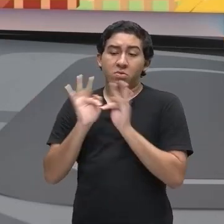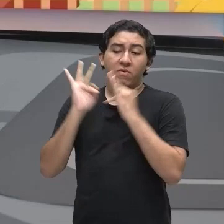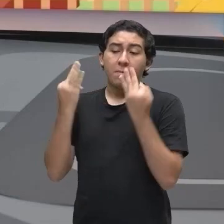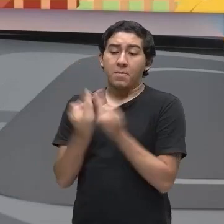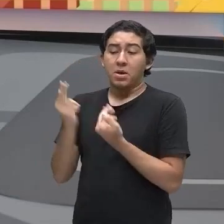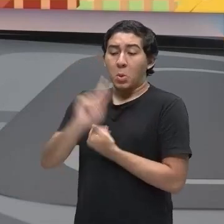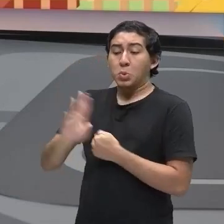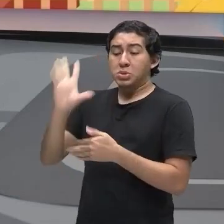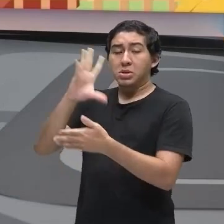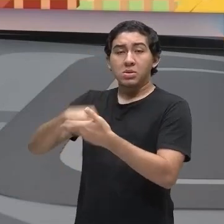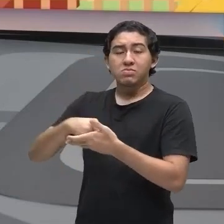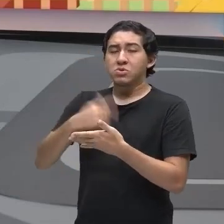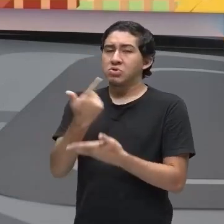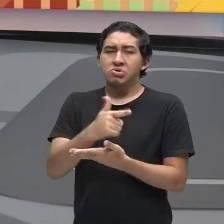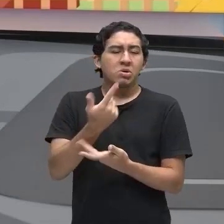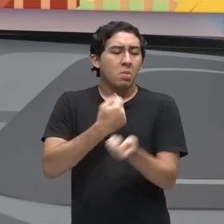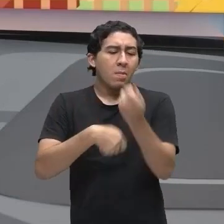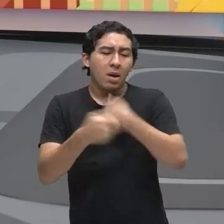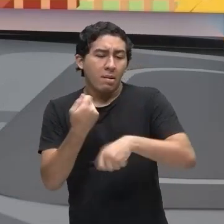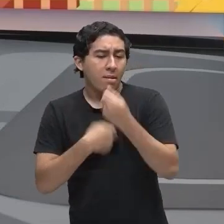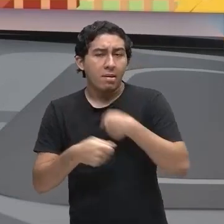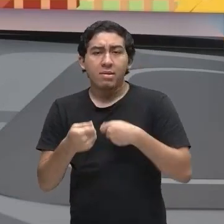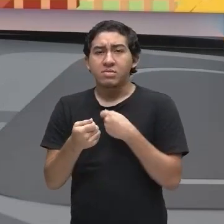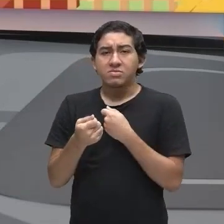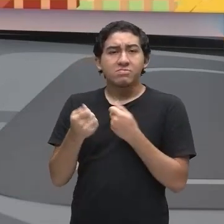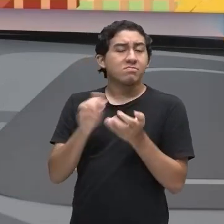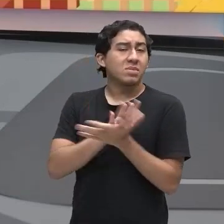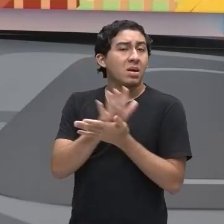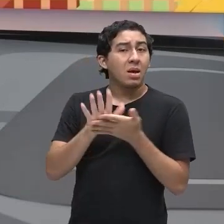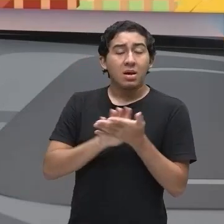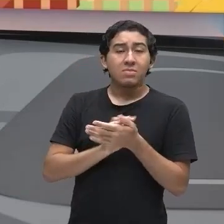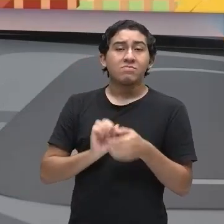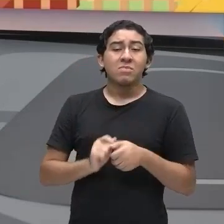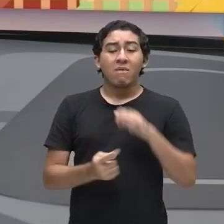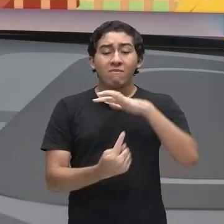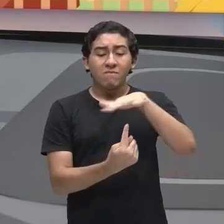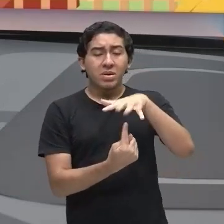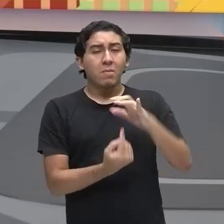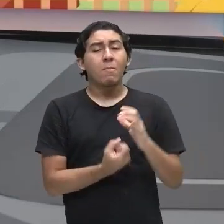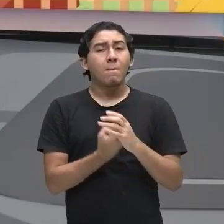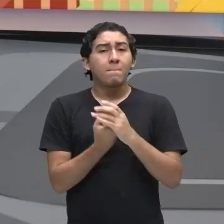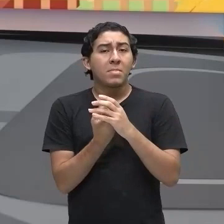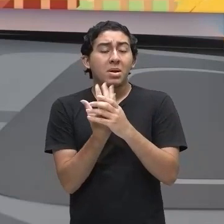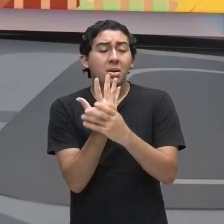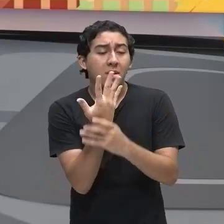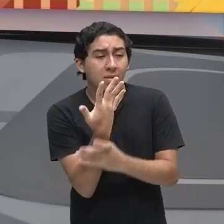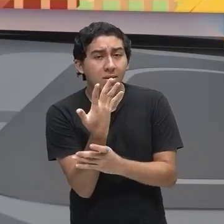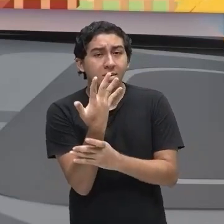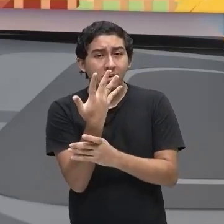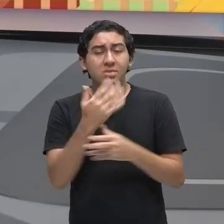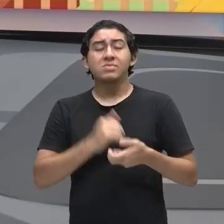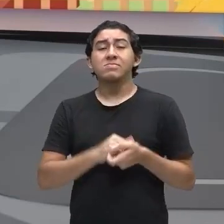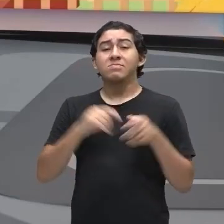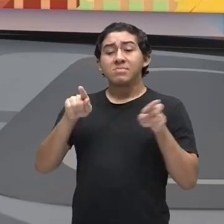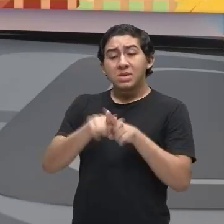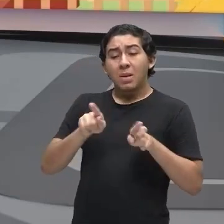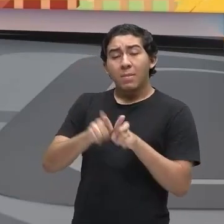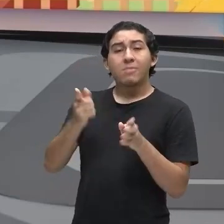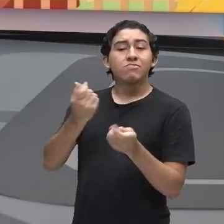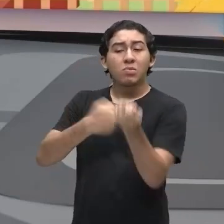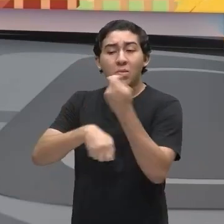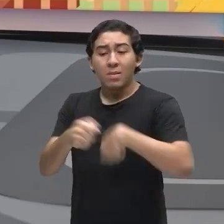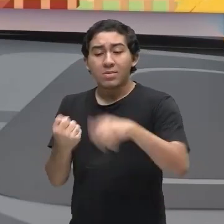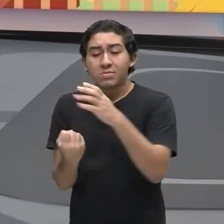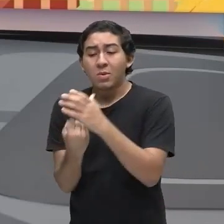comércio significativo, as feiras vão começar a surgir, o comércio começa a surgir